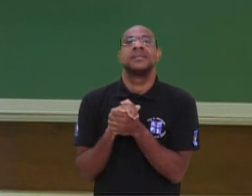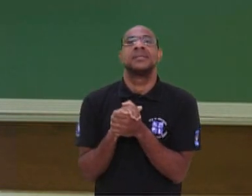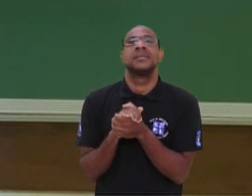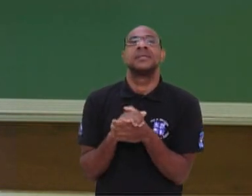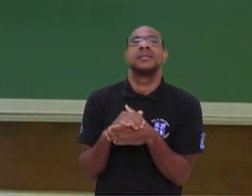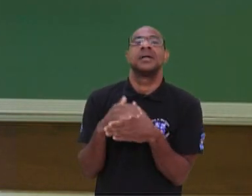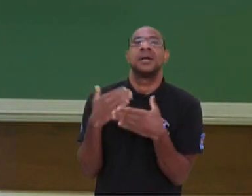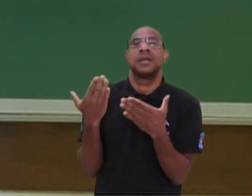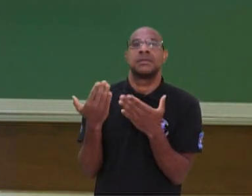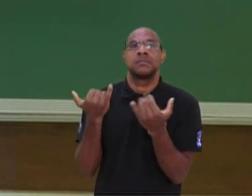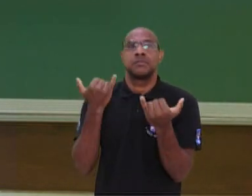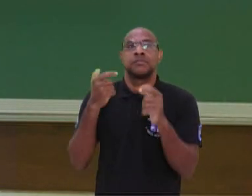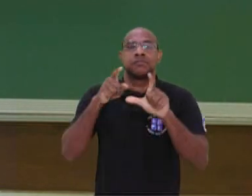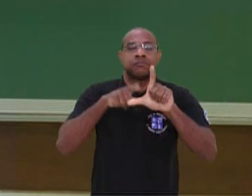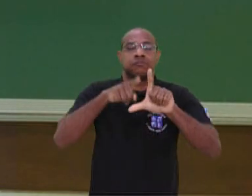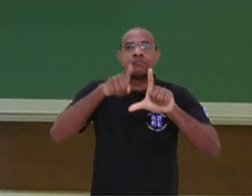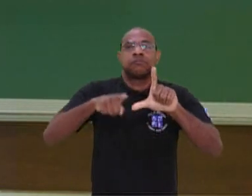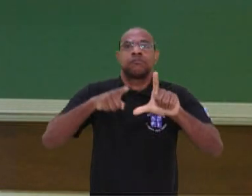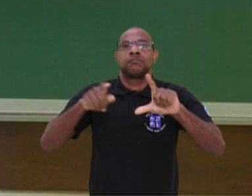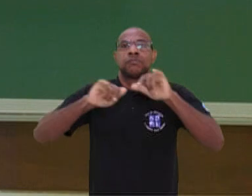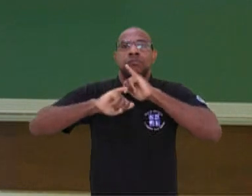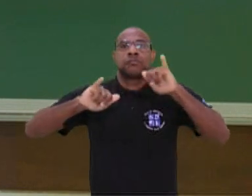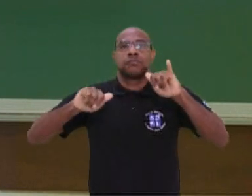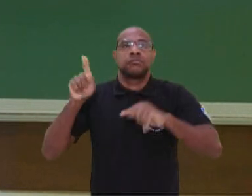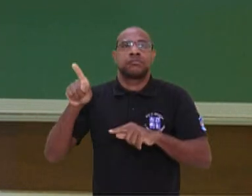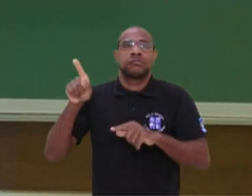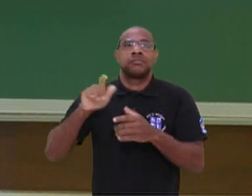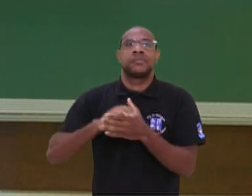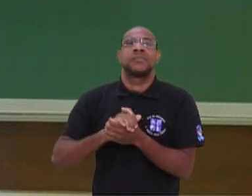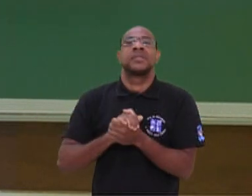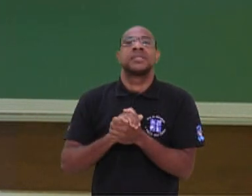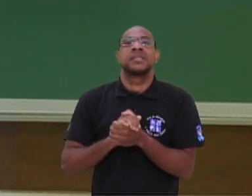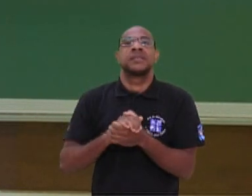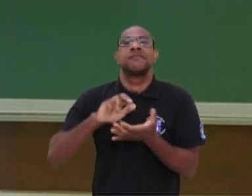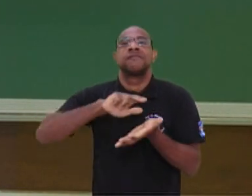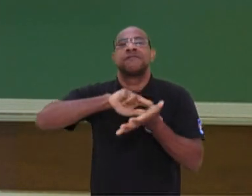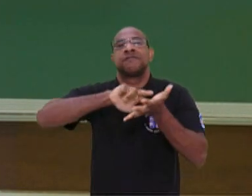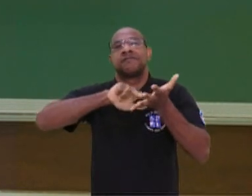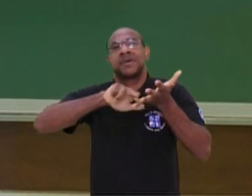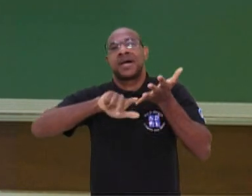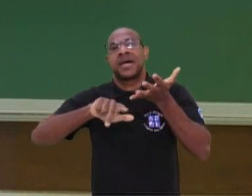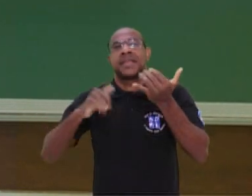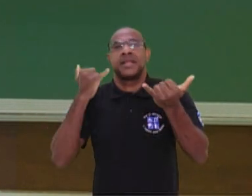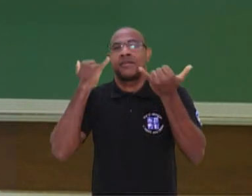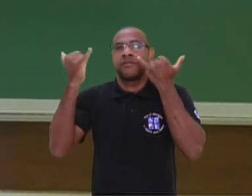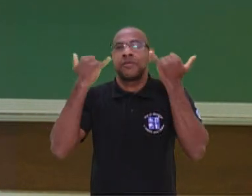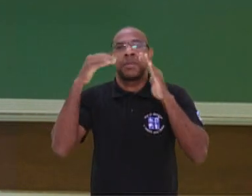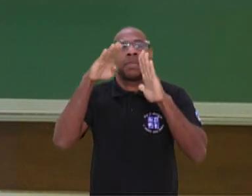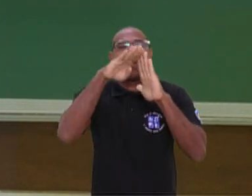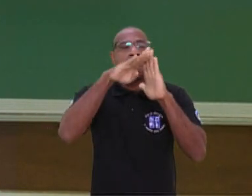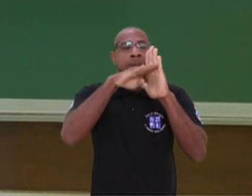perdoem, daquele infográfico que eu recortei em dois, porque são muitos dados, né? A gente não tem como rolar a